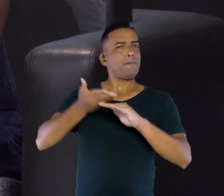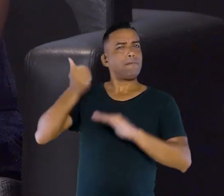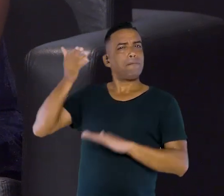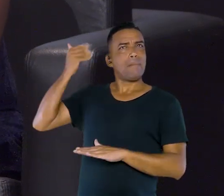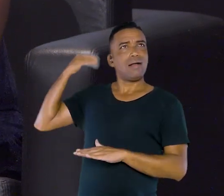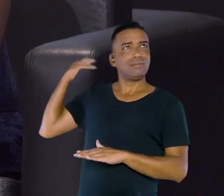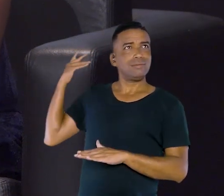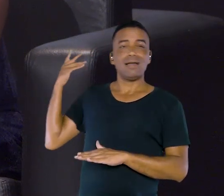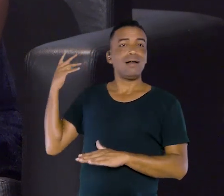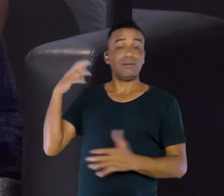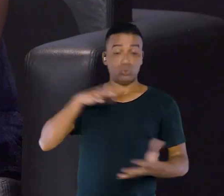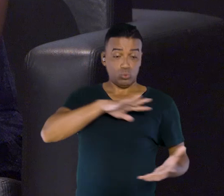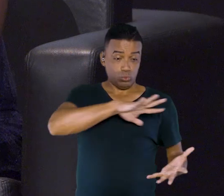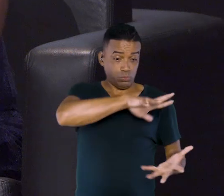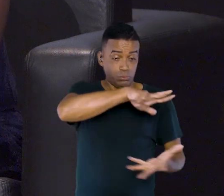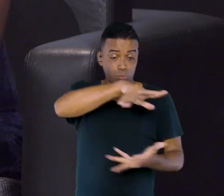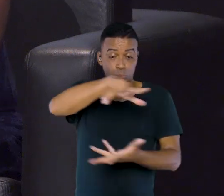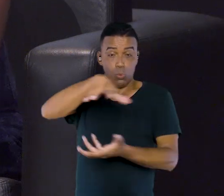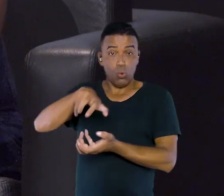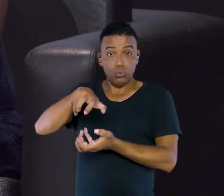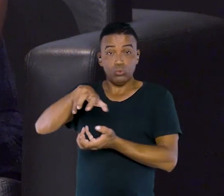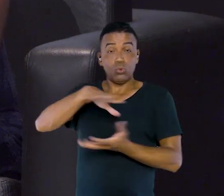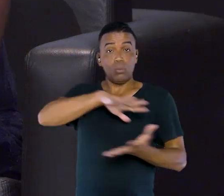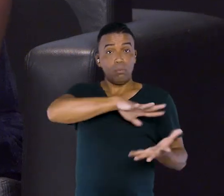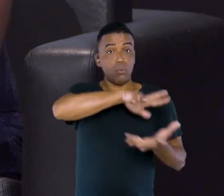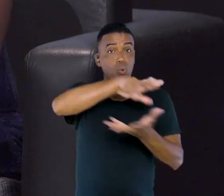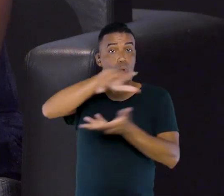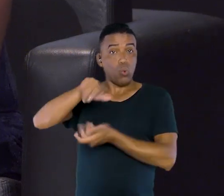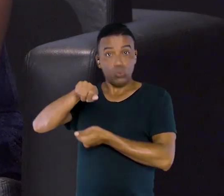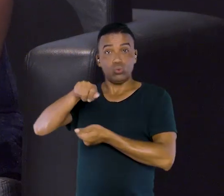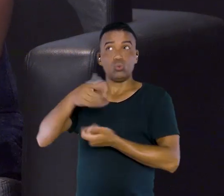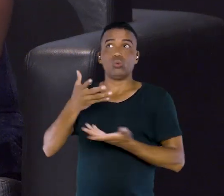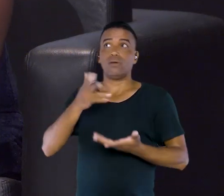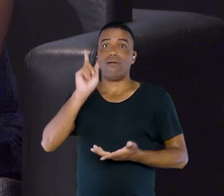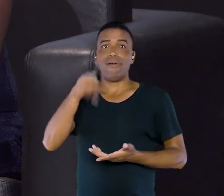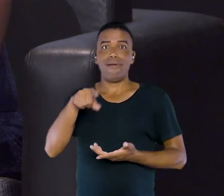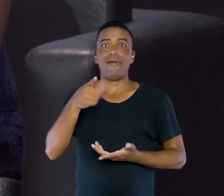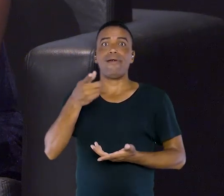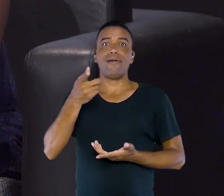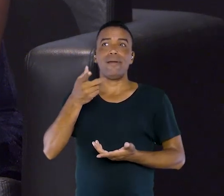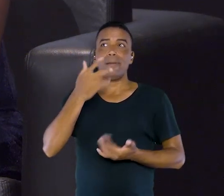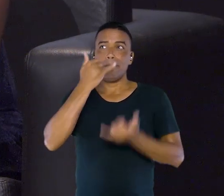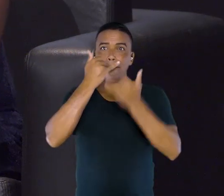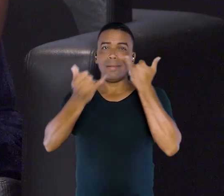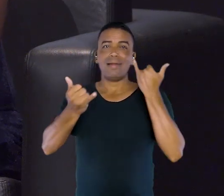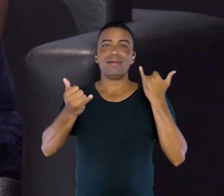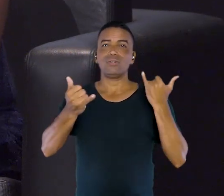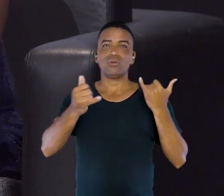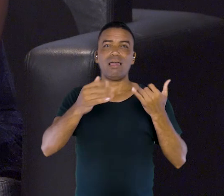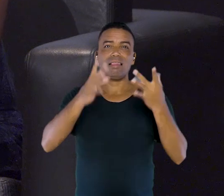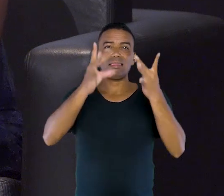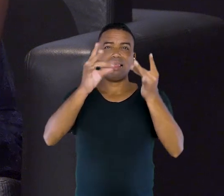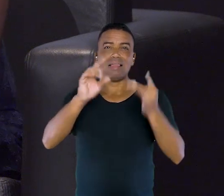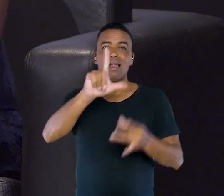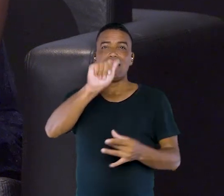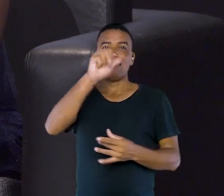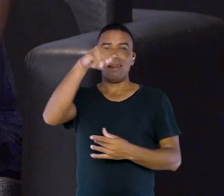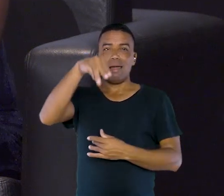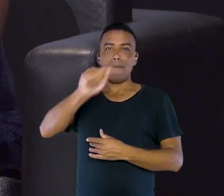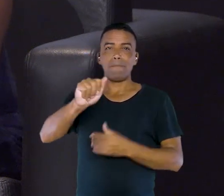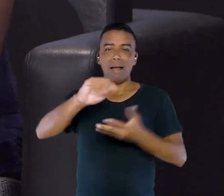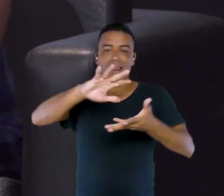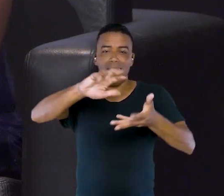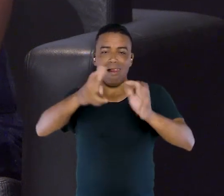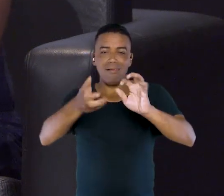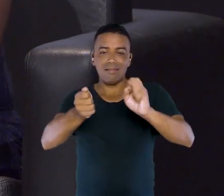naquela época o mundo, né, o mundo dele era como se fosse uma lama, como se